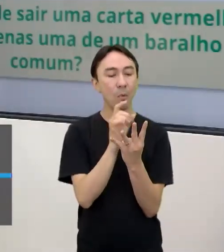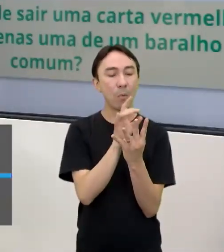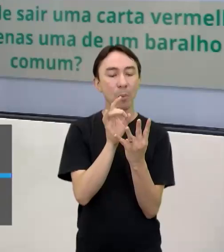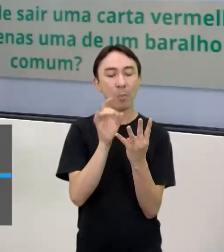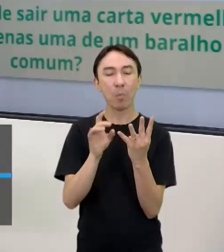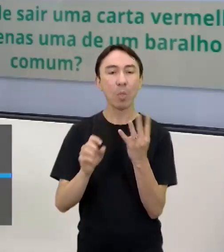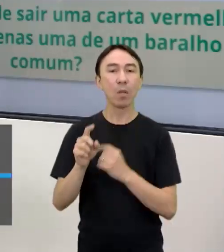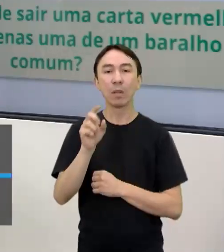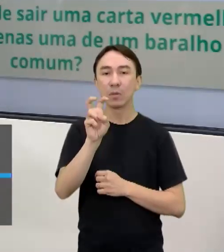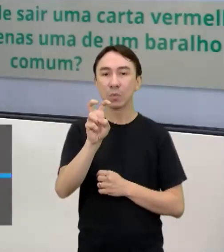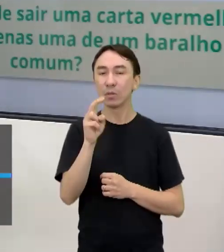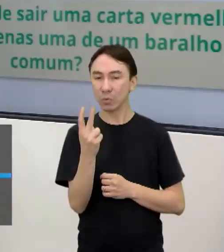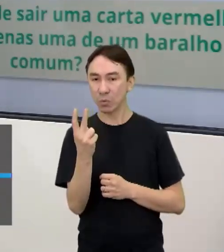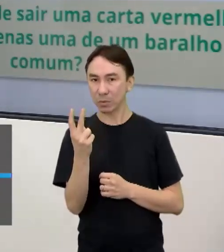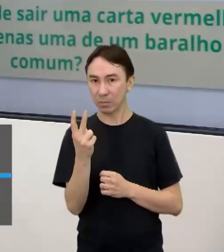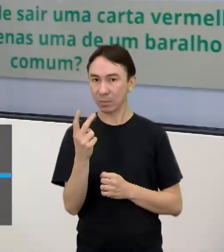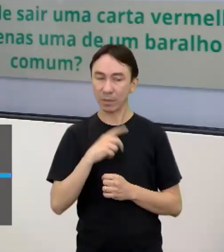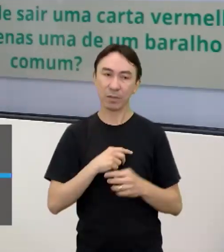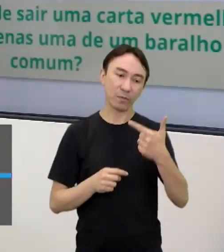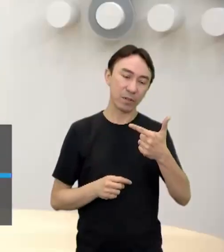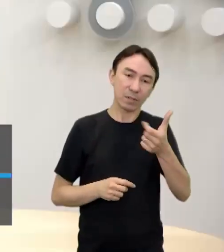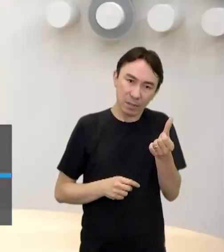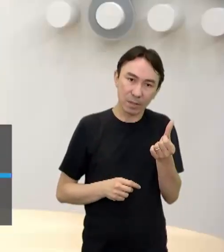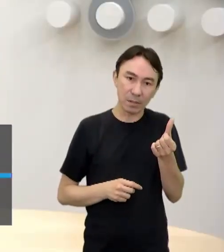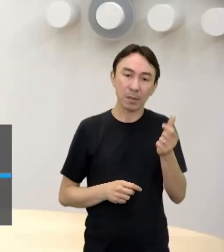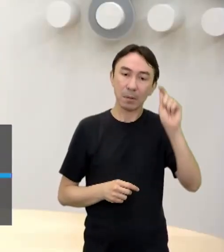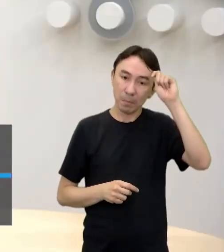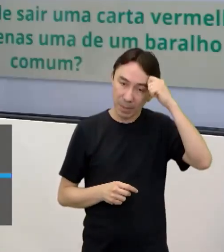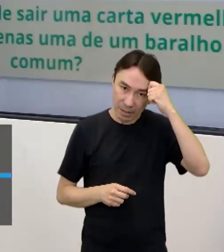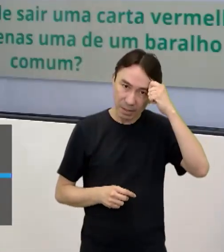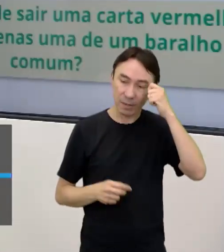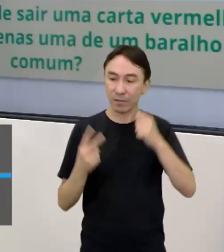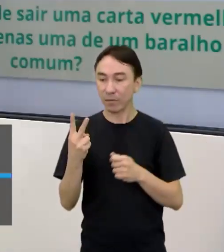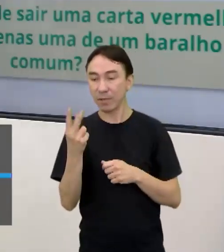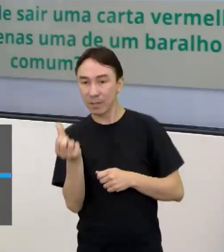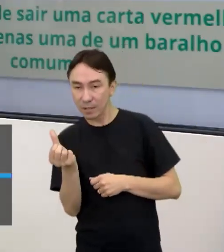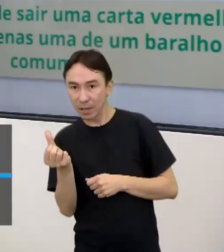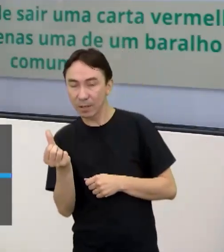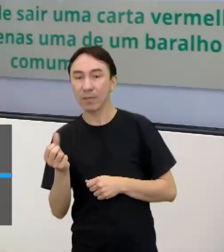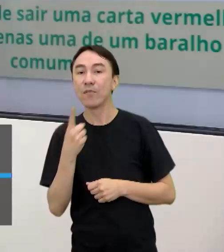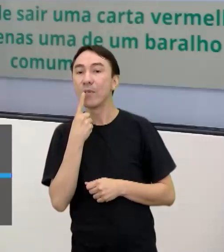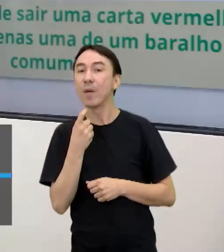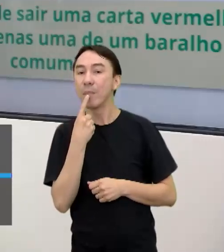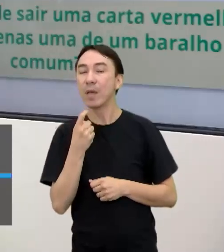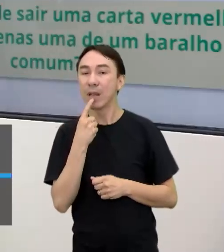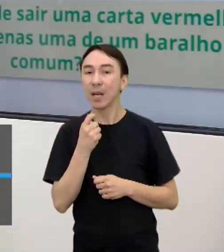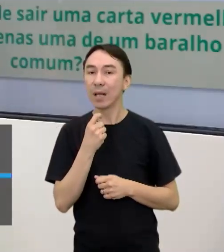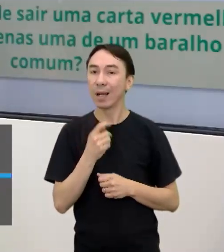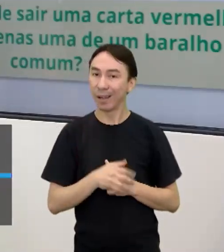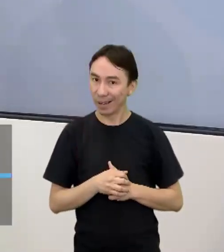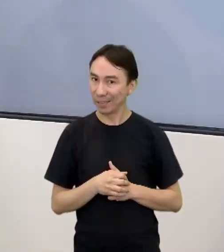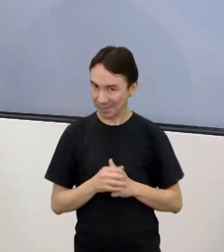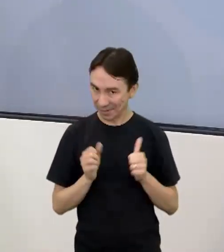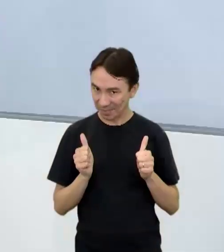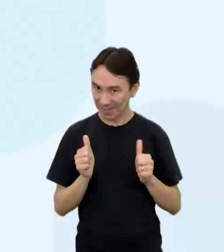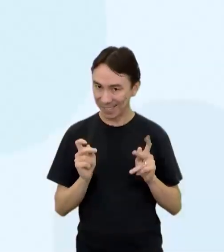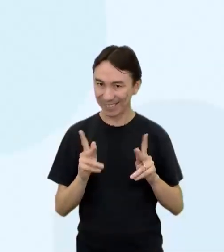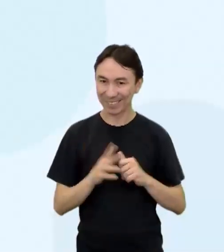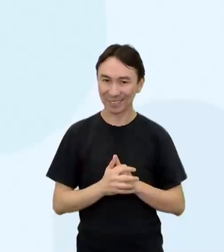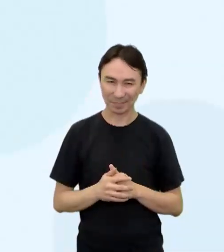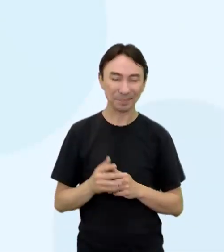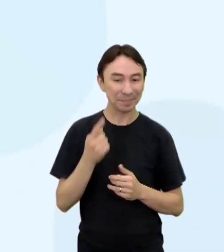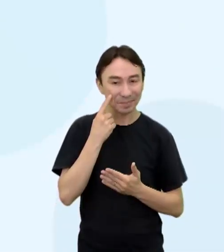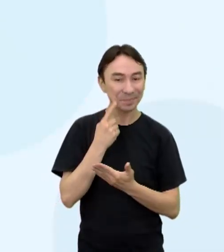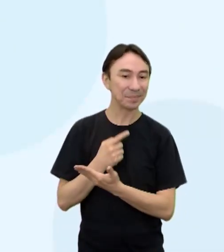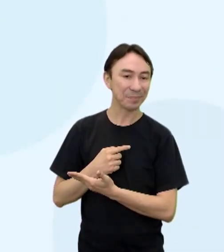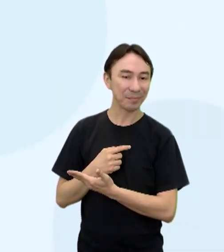nós temos aí 26 pretas e 26 vermelhas. Legal. Tá? Muito bom. E aí, pessoal, ó, de olho na telinha, olha o que aparece pra